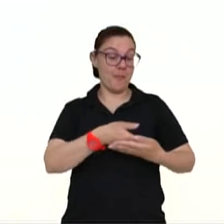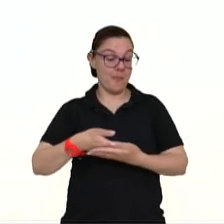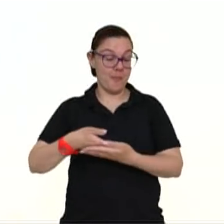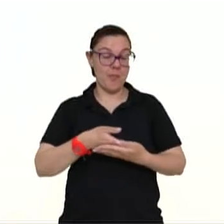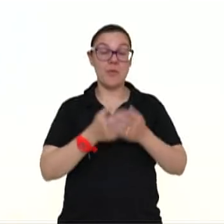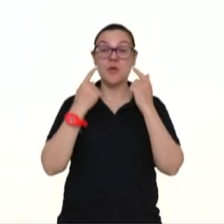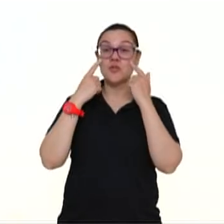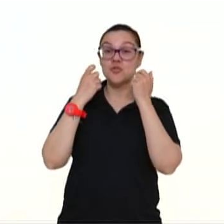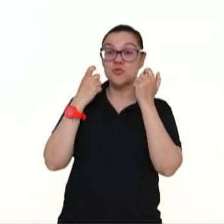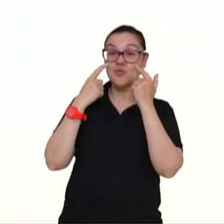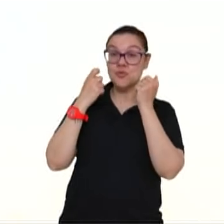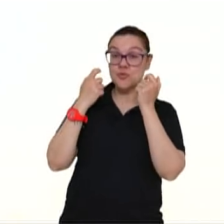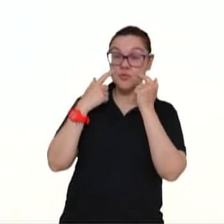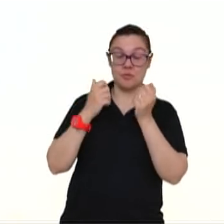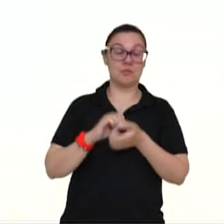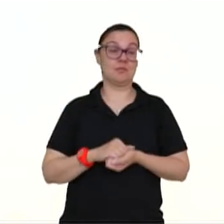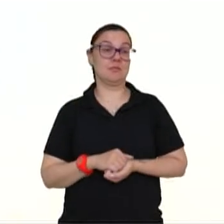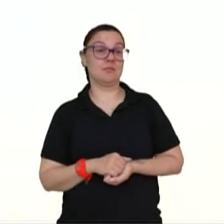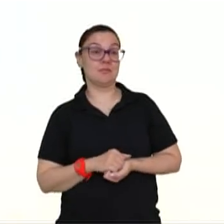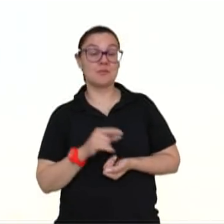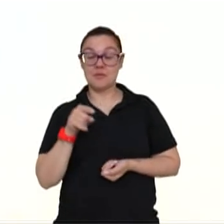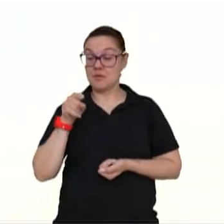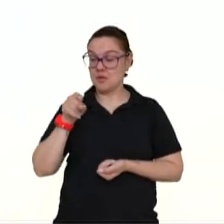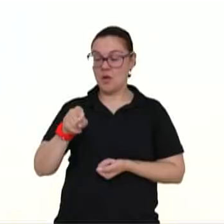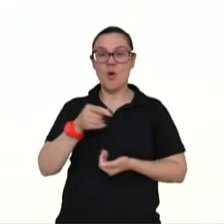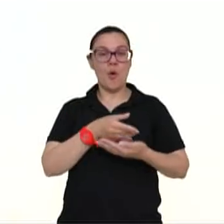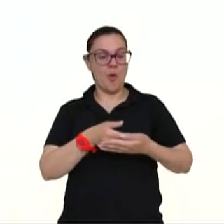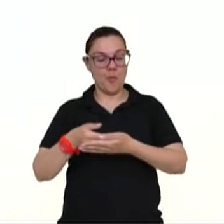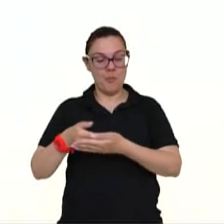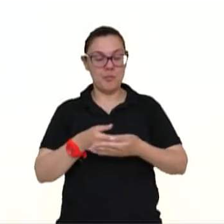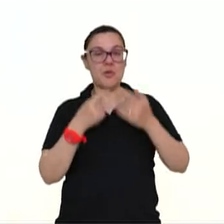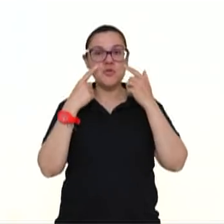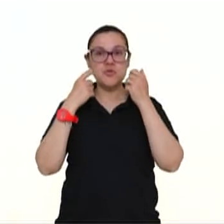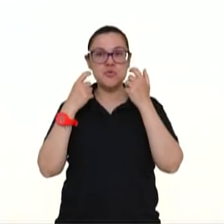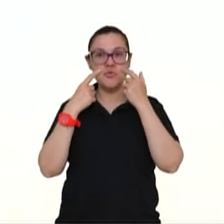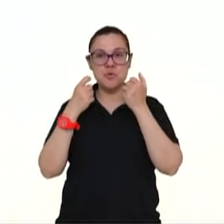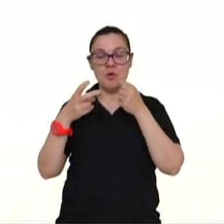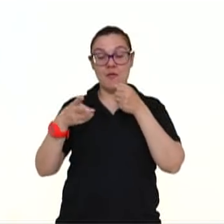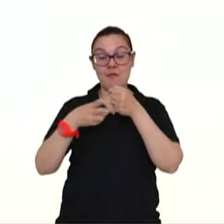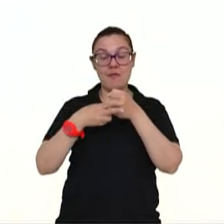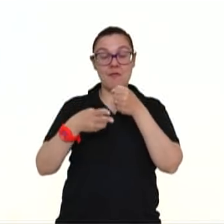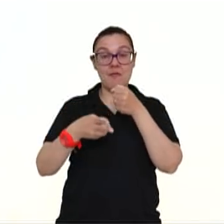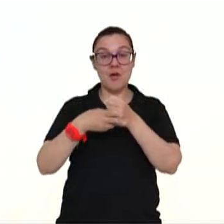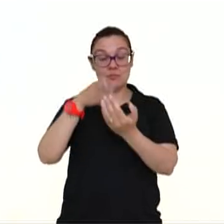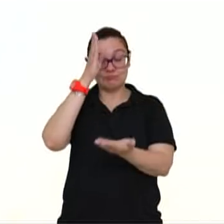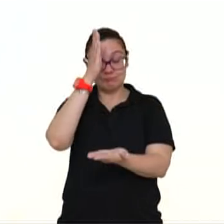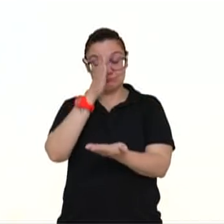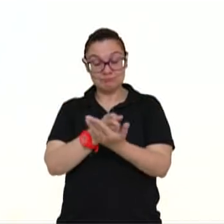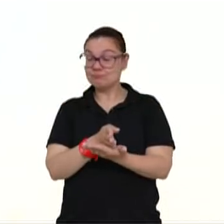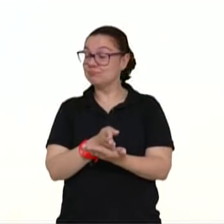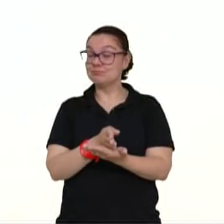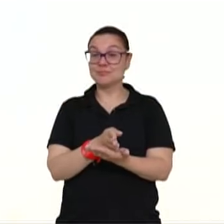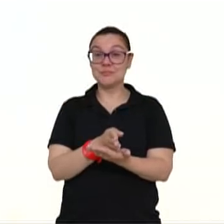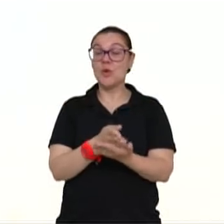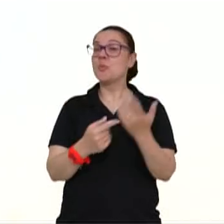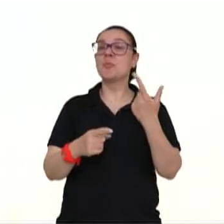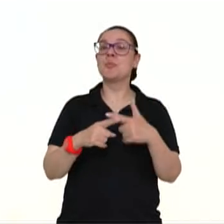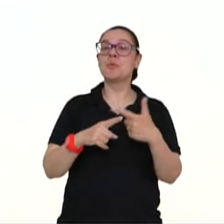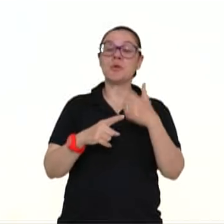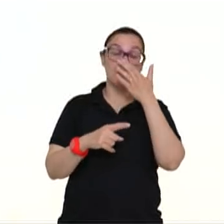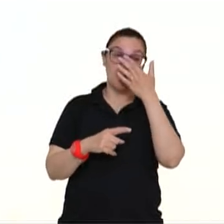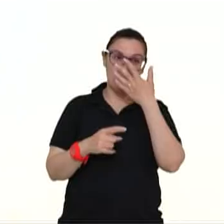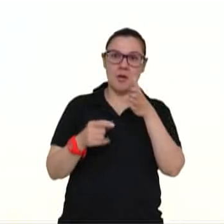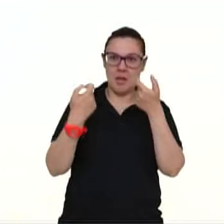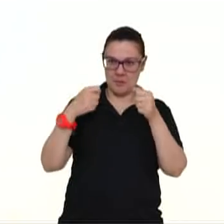chorou. Então, nós temos ali o bebê chorou, verbo intransitivo, porque